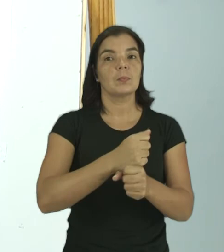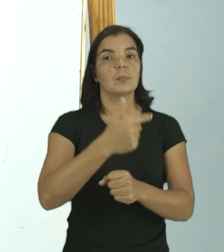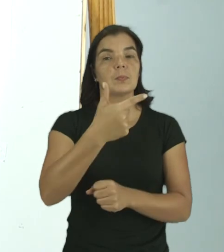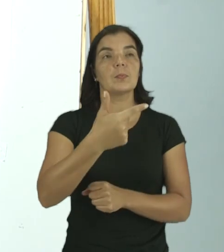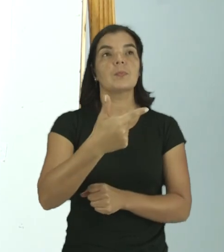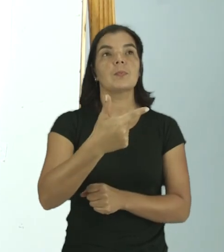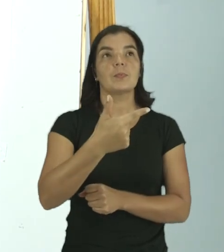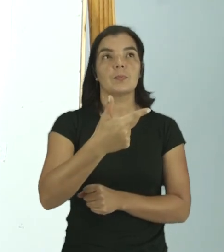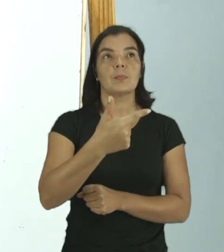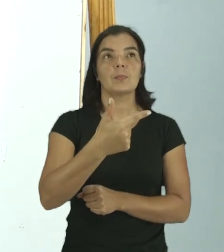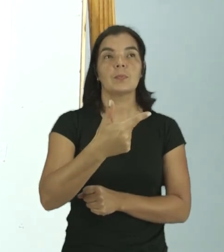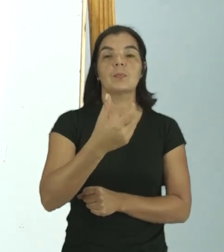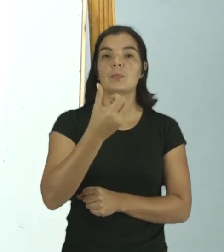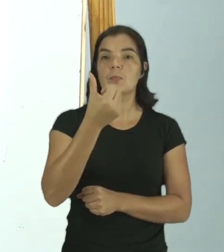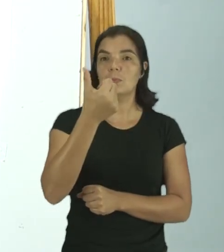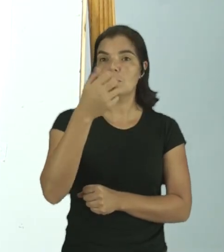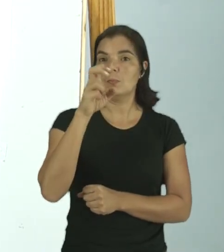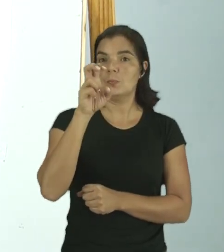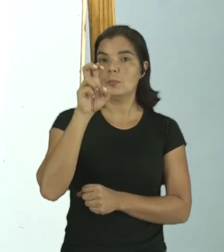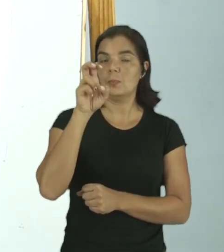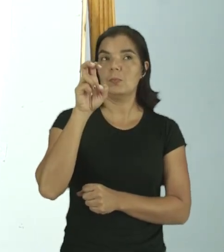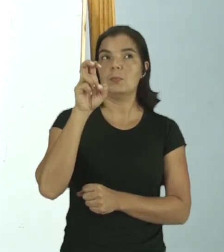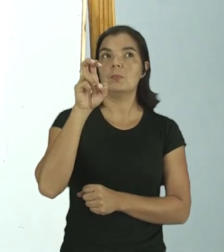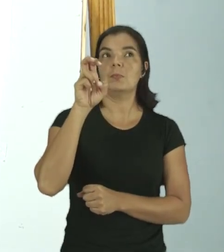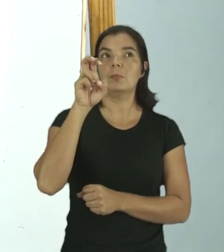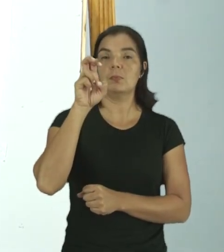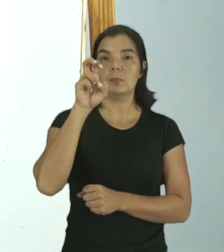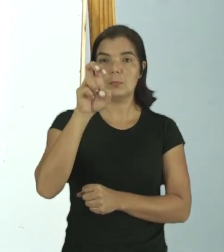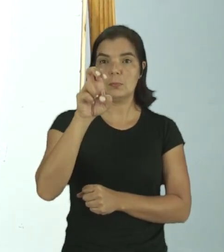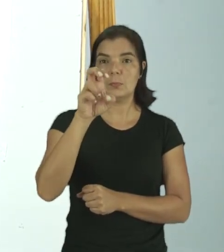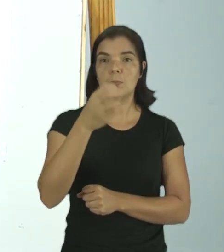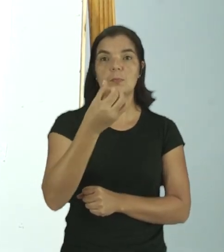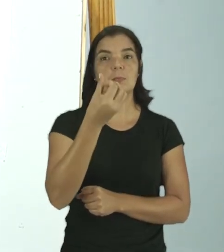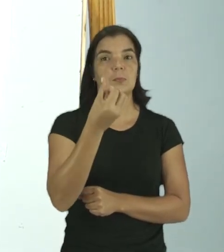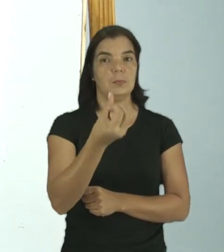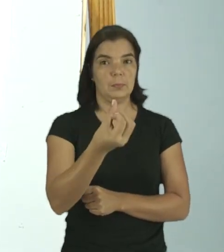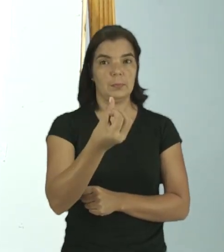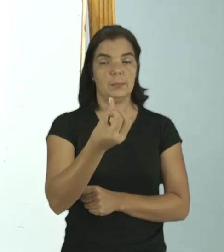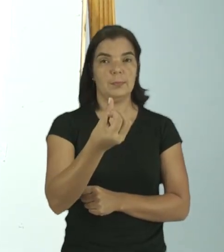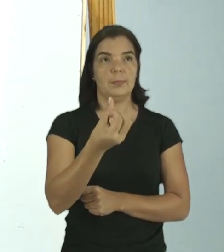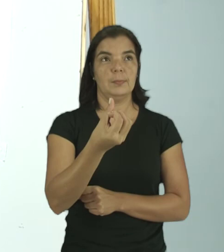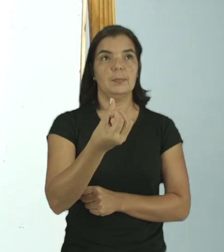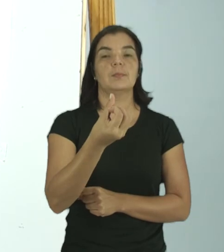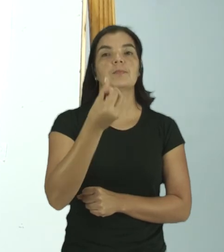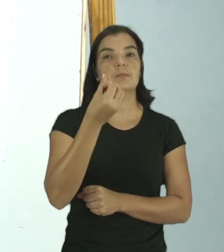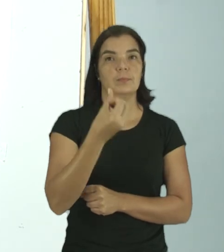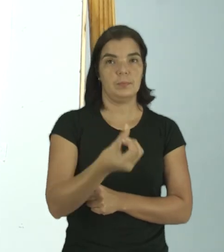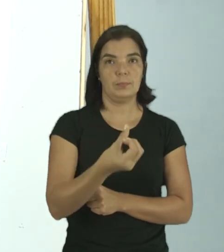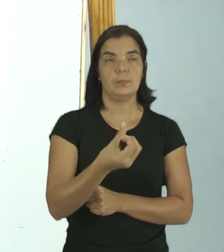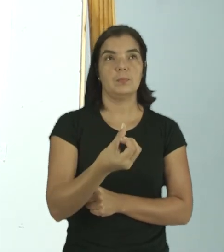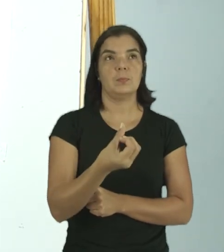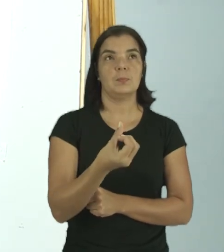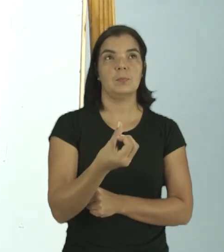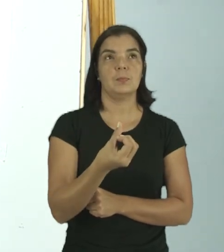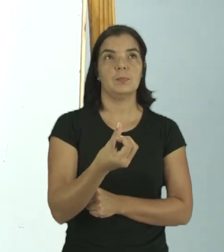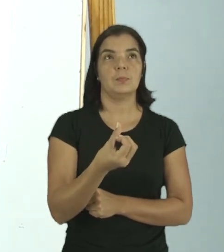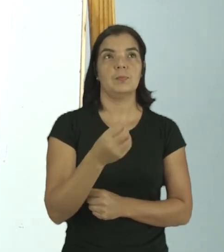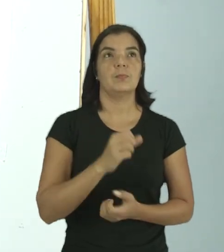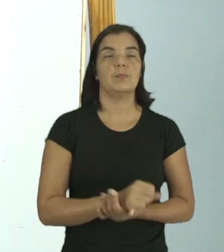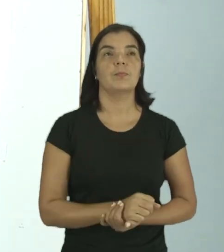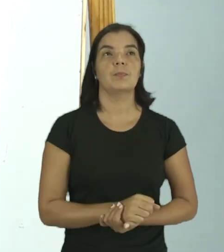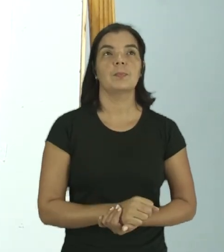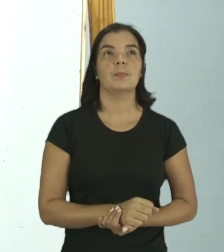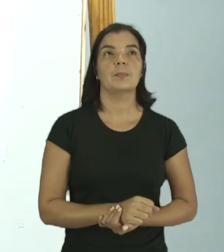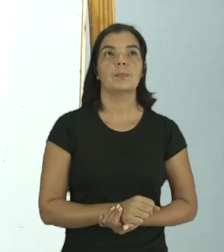44 mais 24 quase na minha mente e quatro cinco seis